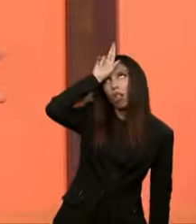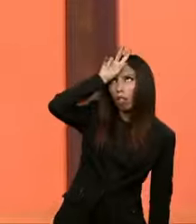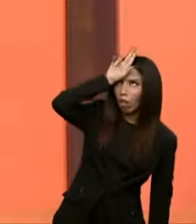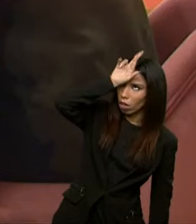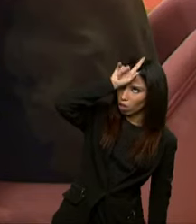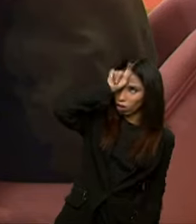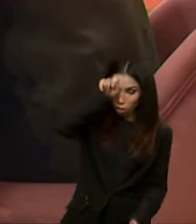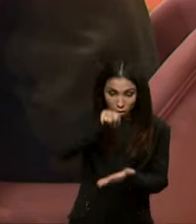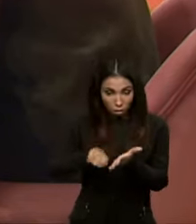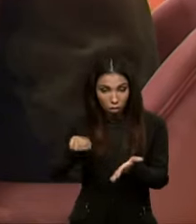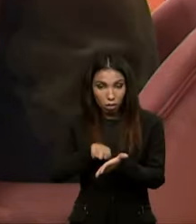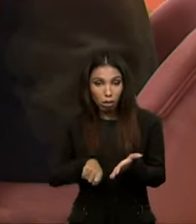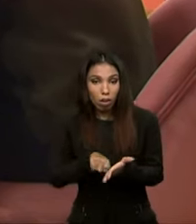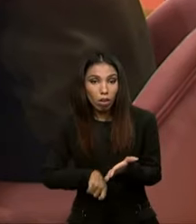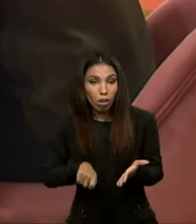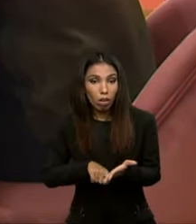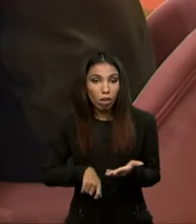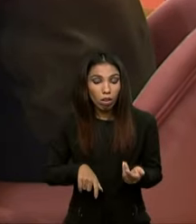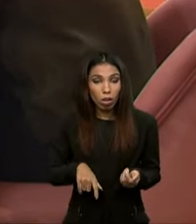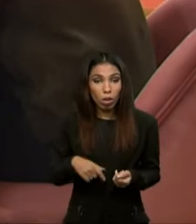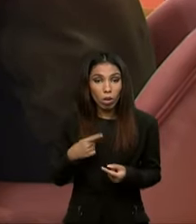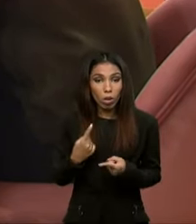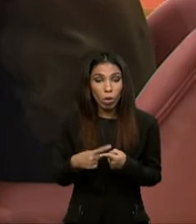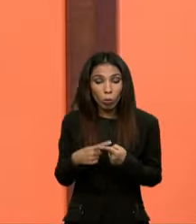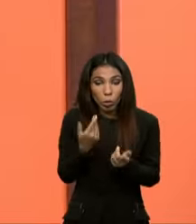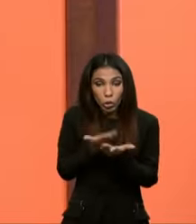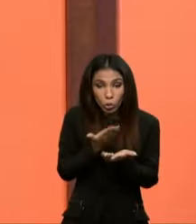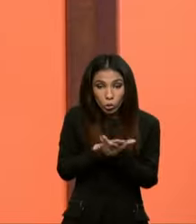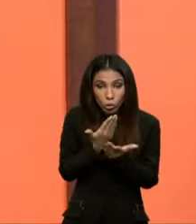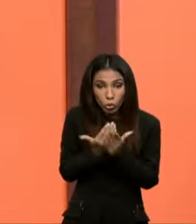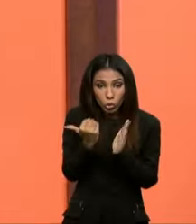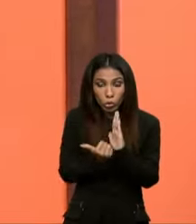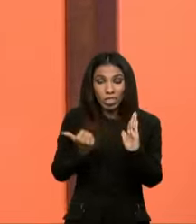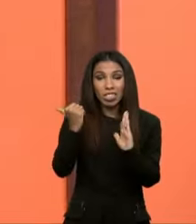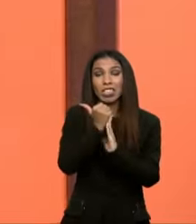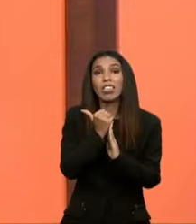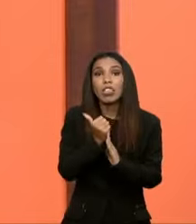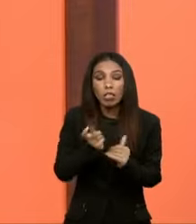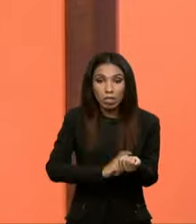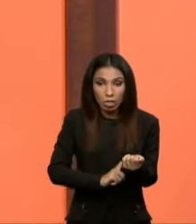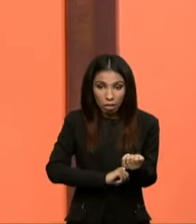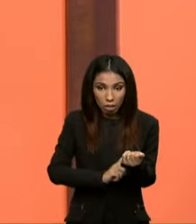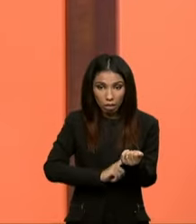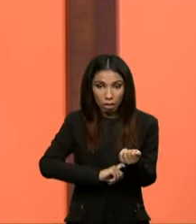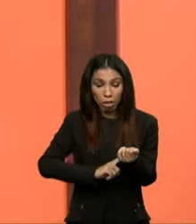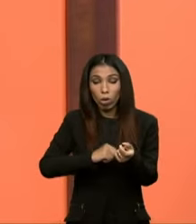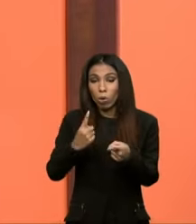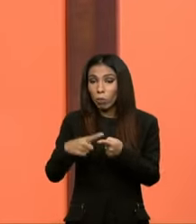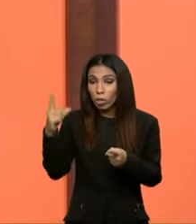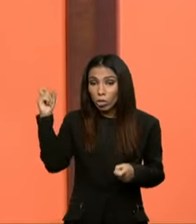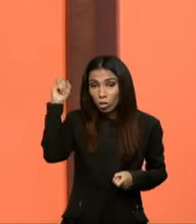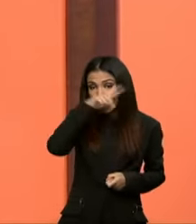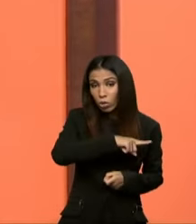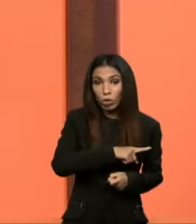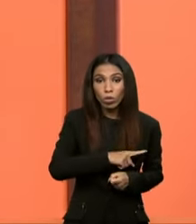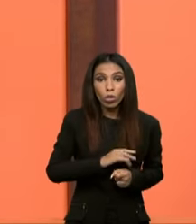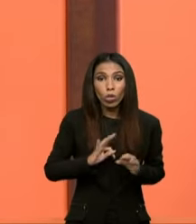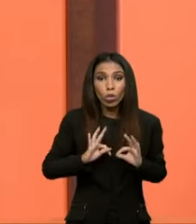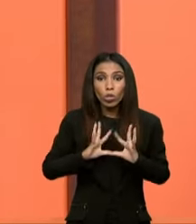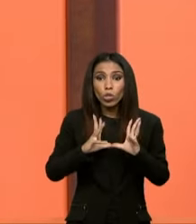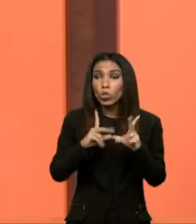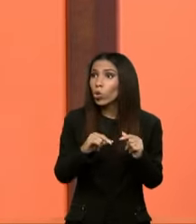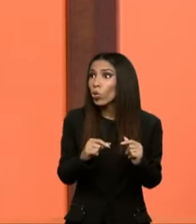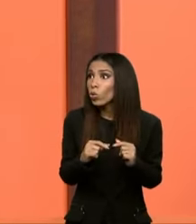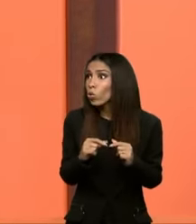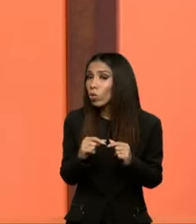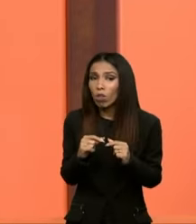Porque era um nervosismo, porque era tanta, a carga de estudo era tão grande, e o nervosismo era tão grande, e era tudo tão difícil, que chegava todo mundo tenso na